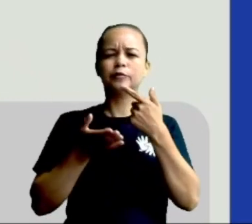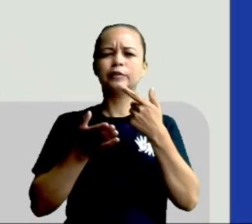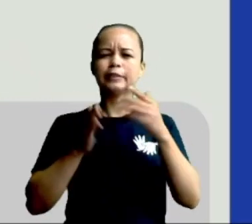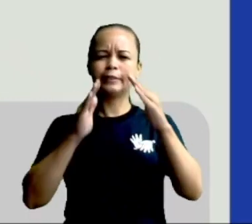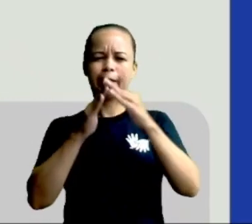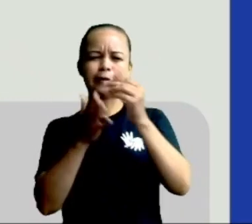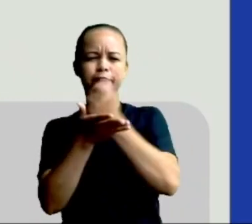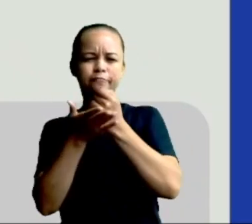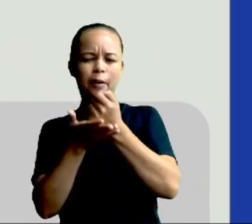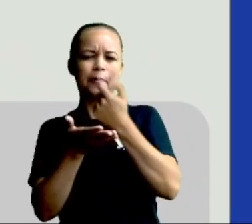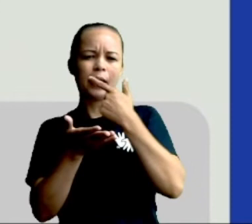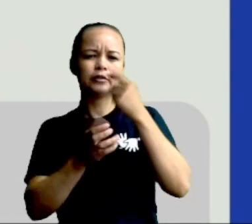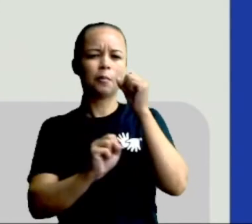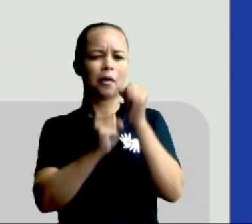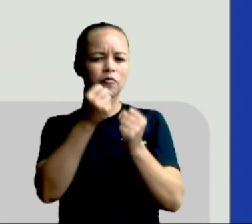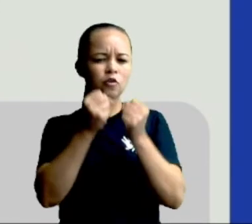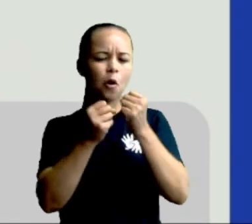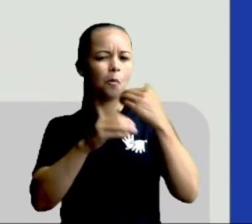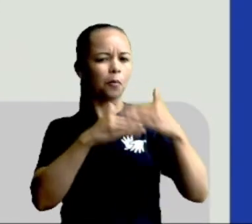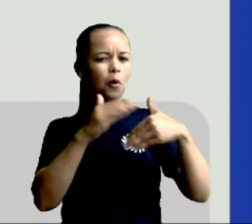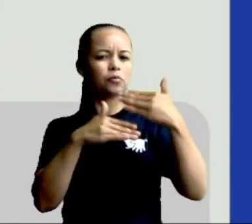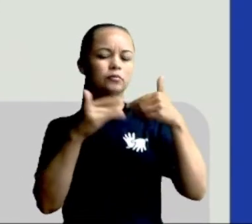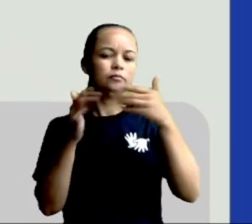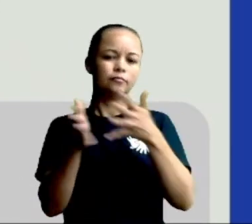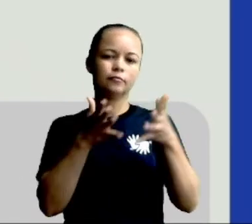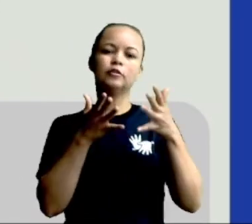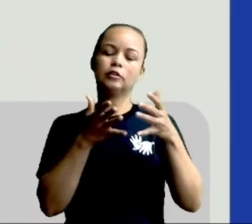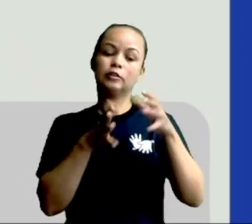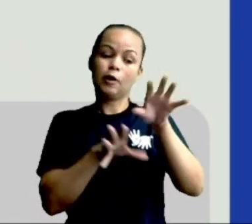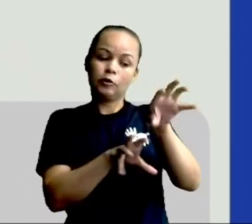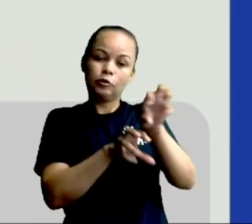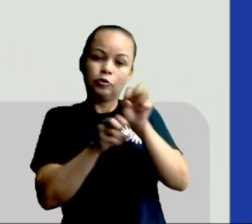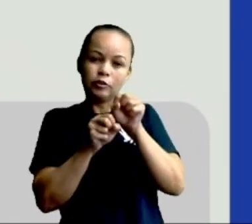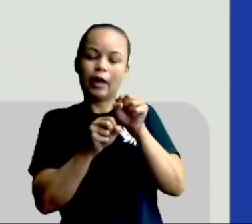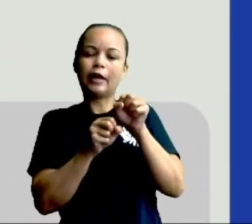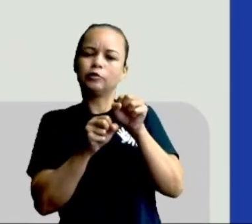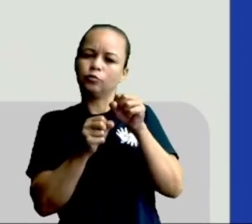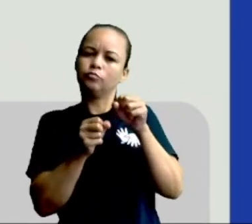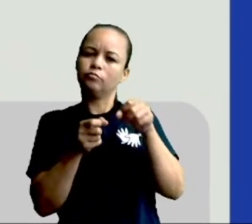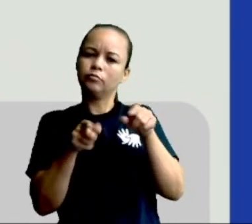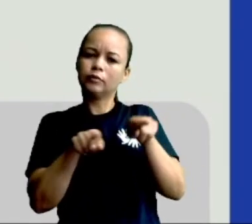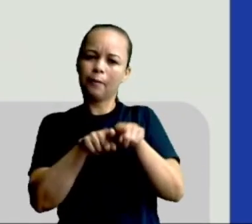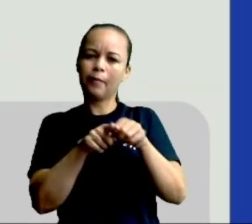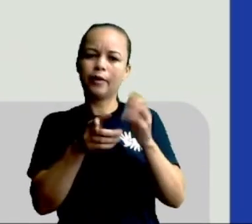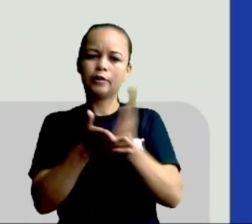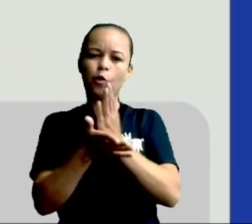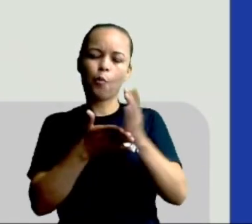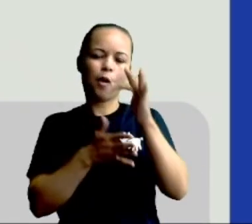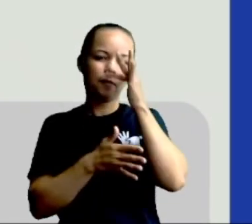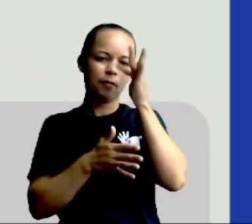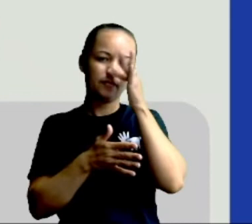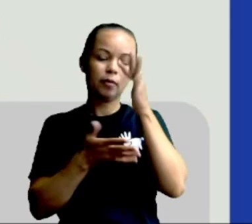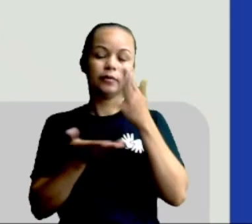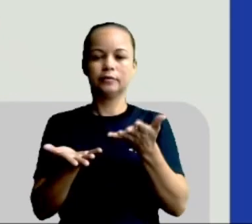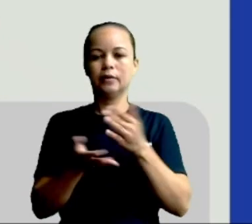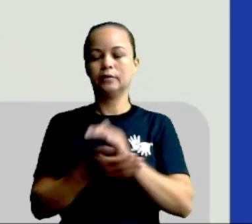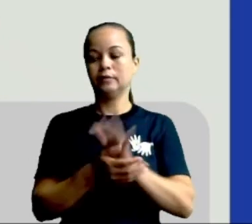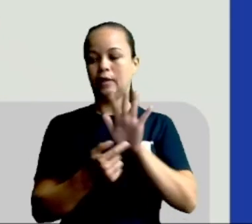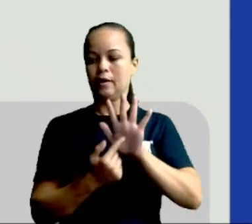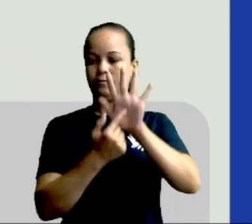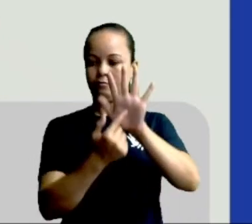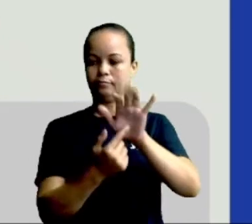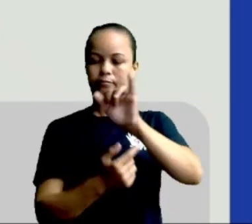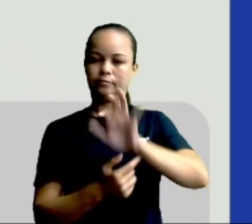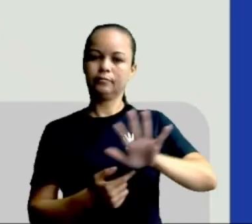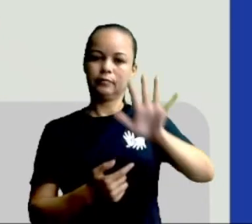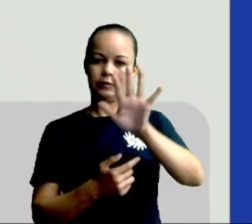também são produzidos através de extrato de alguma planta, tá? Na primeira imagem aí você